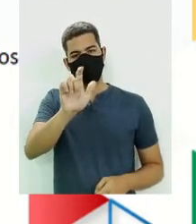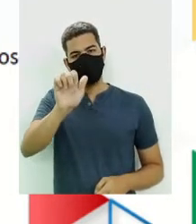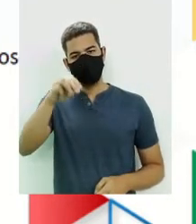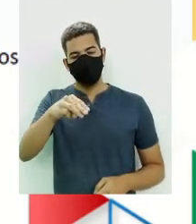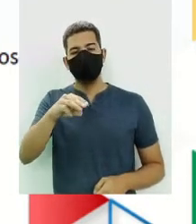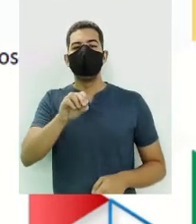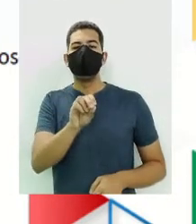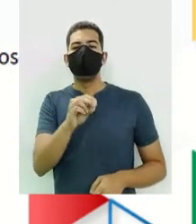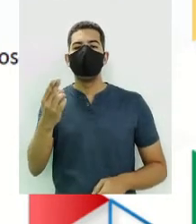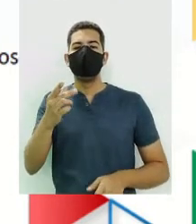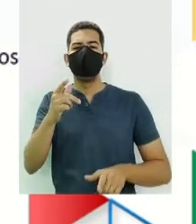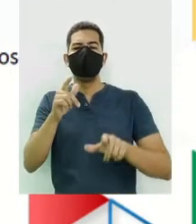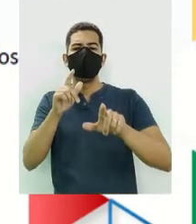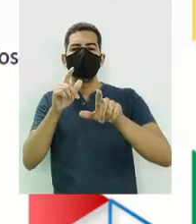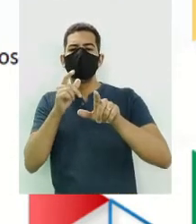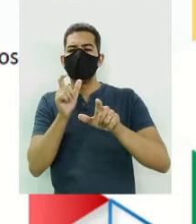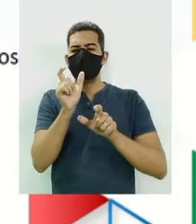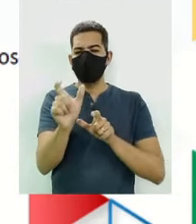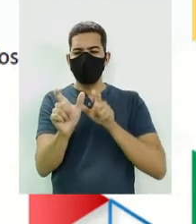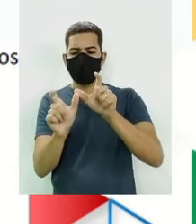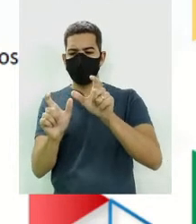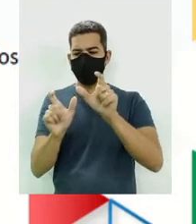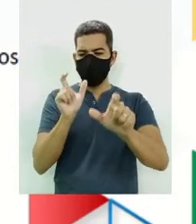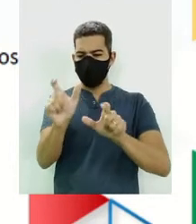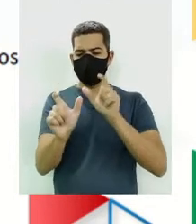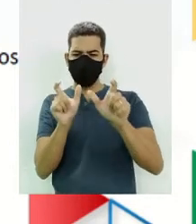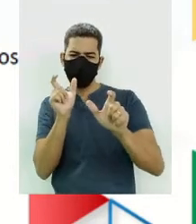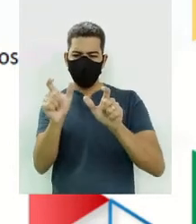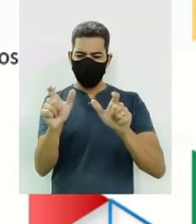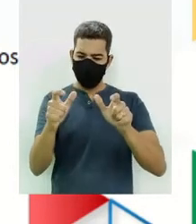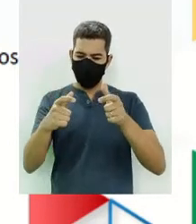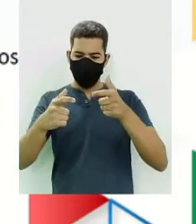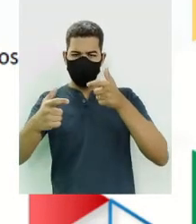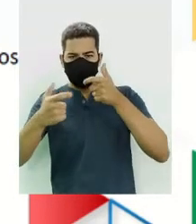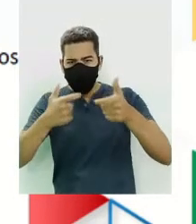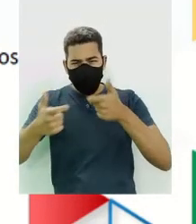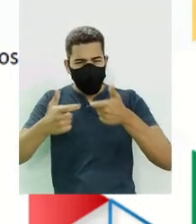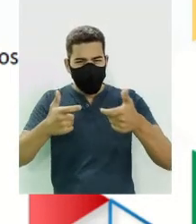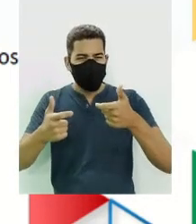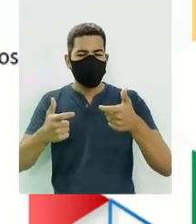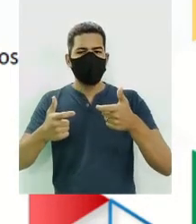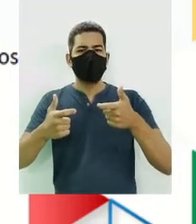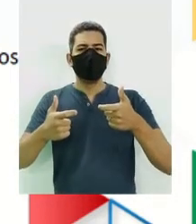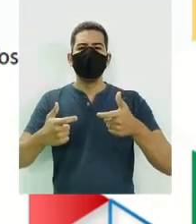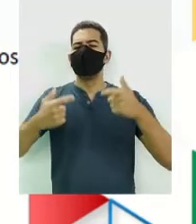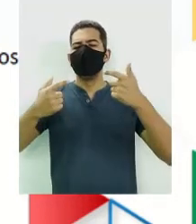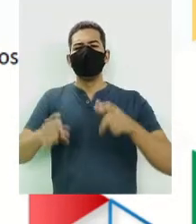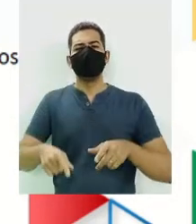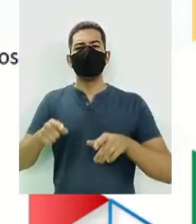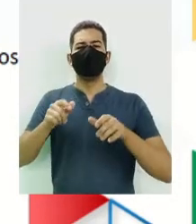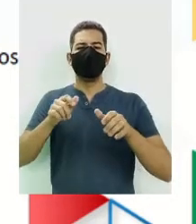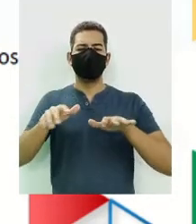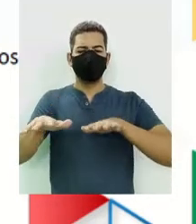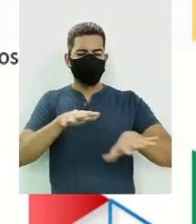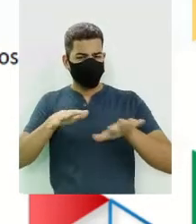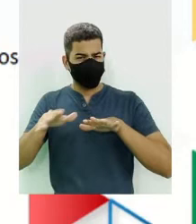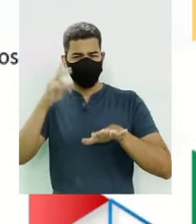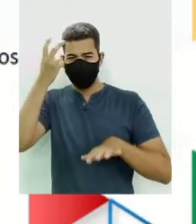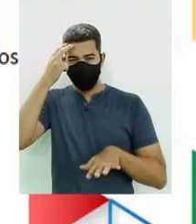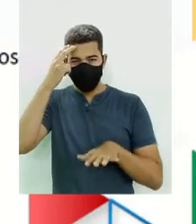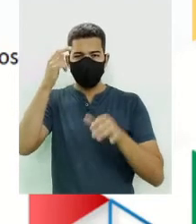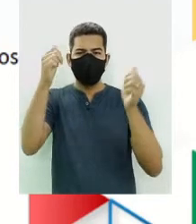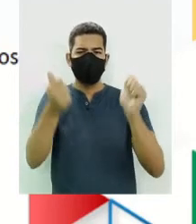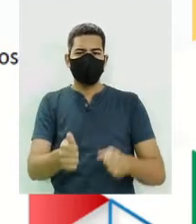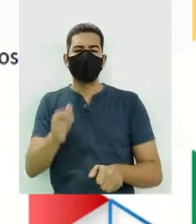além de um acontecimento poético, um movimento social, cultural e artístico no mundo todo. O novo fenômeno de